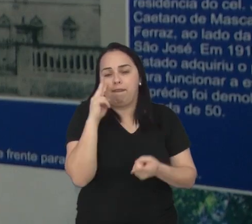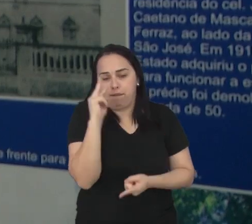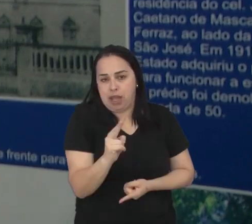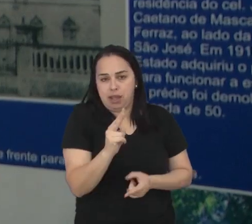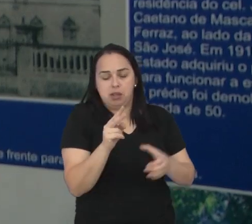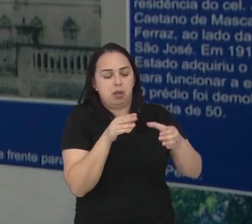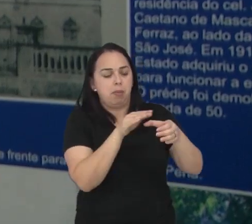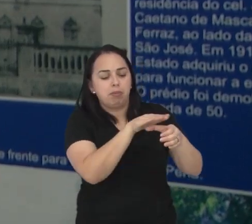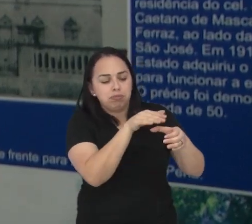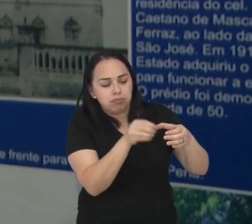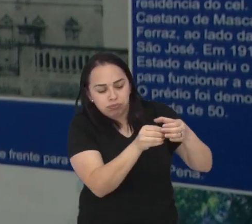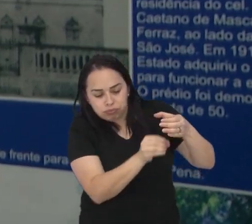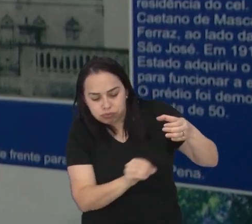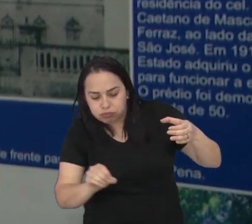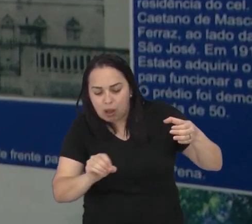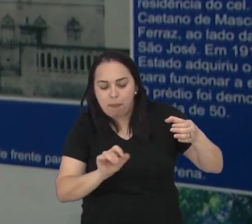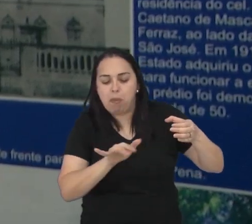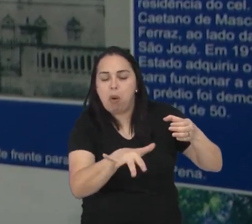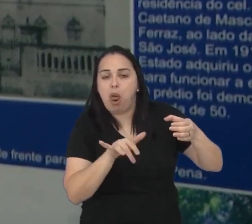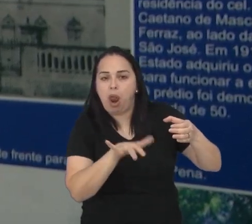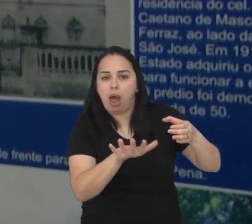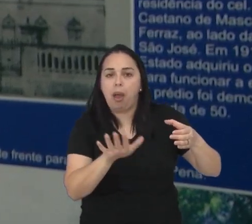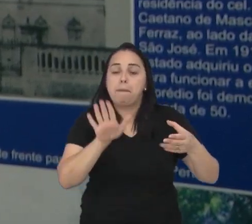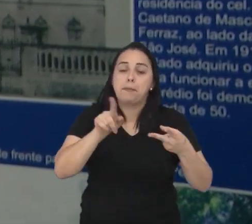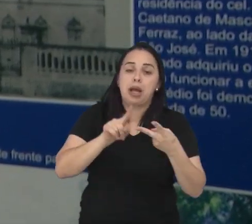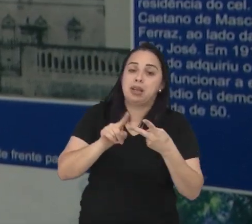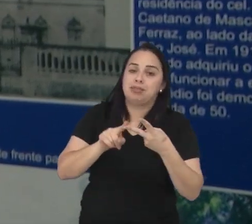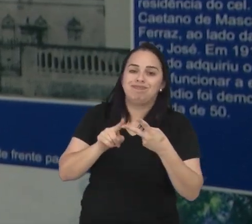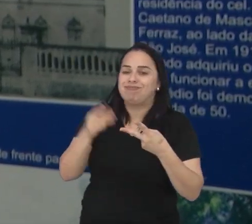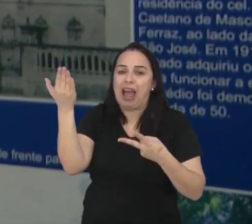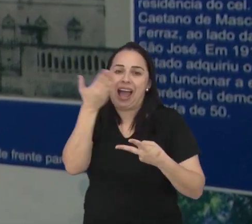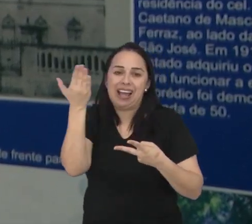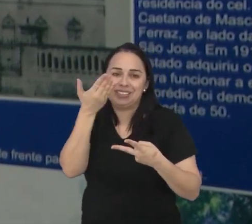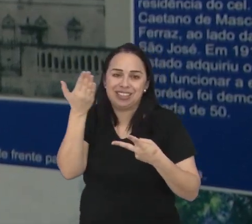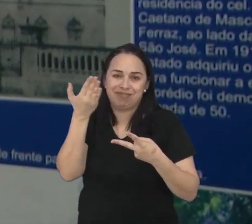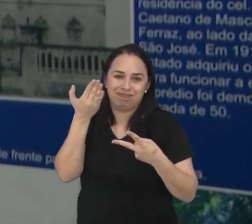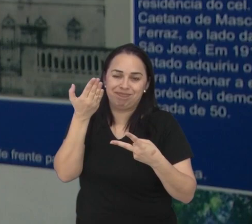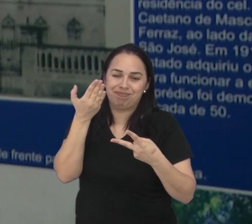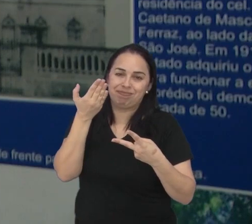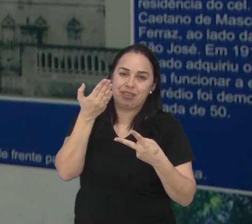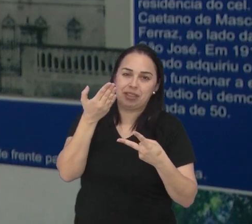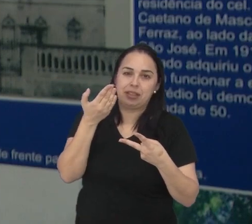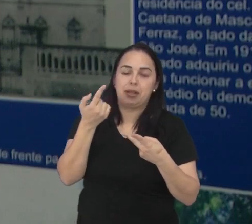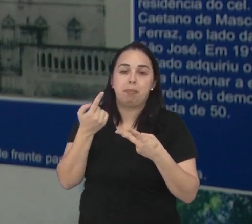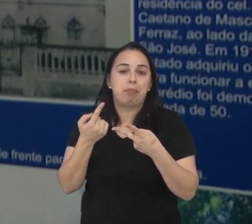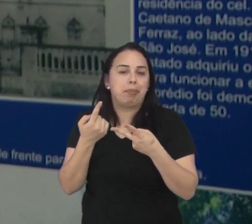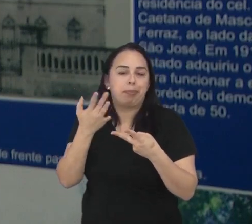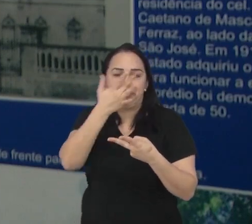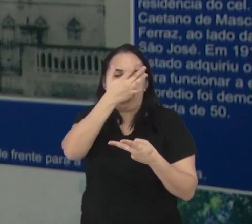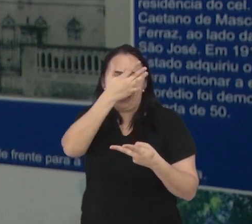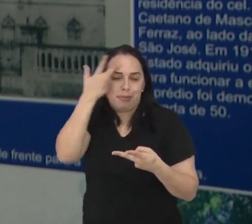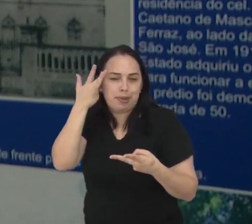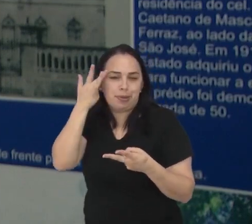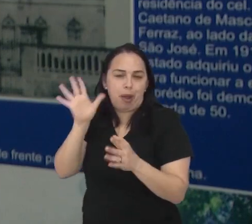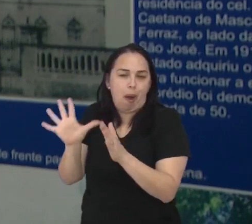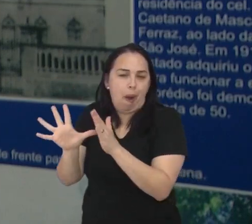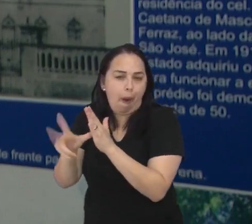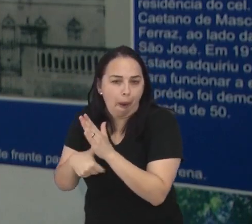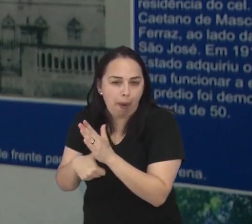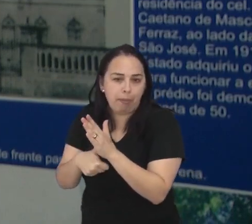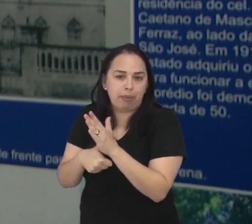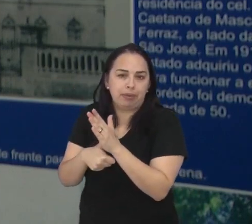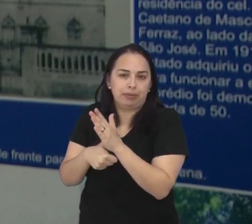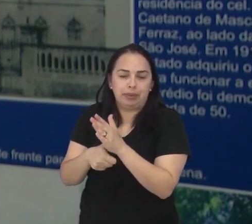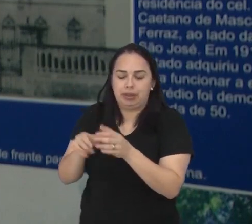vazamentos, e também as perdas não aparentes, que elas são devido a furtos,